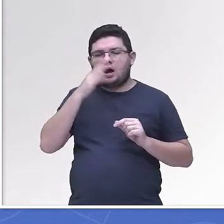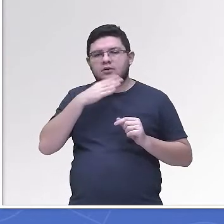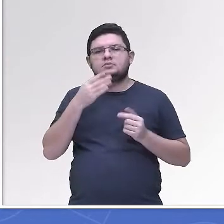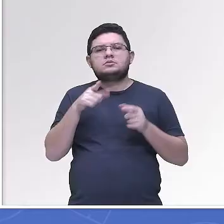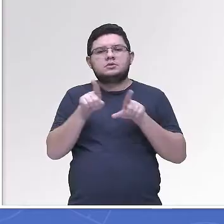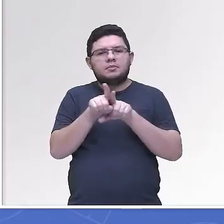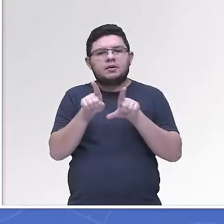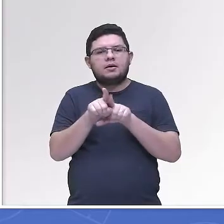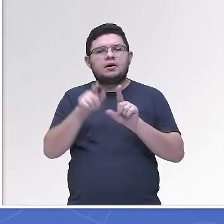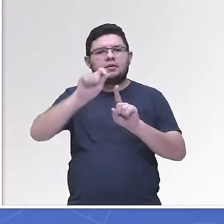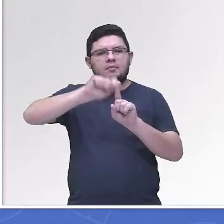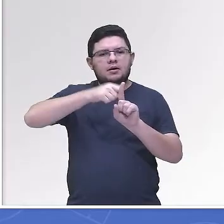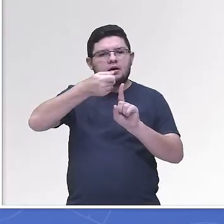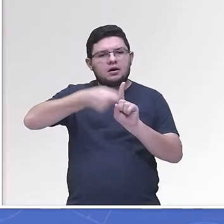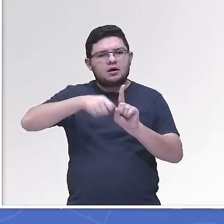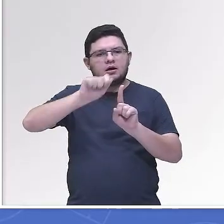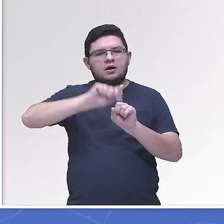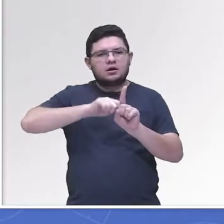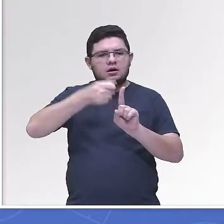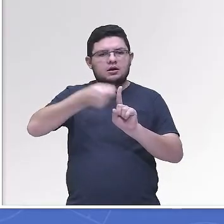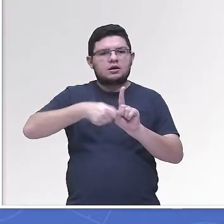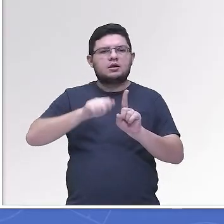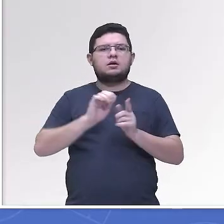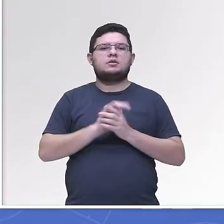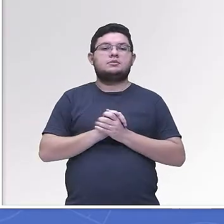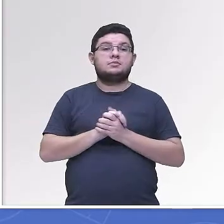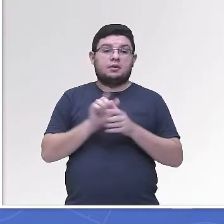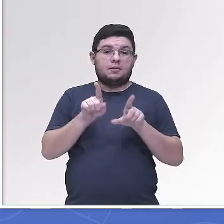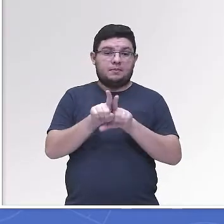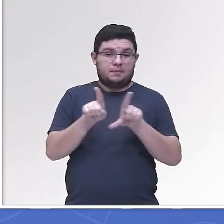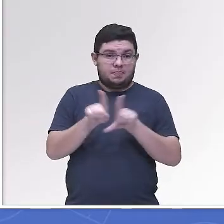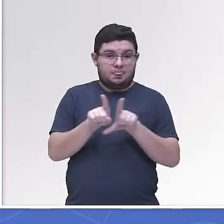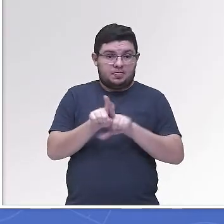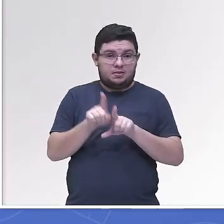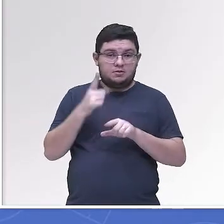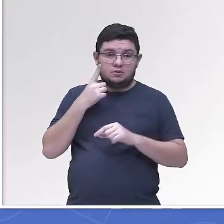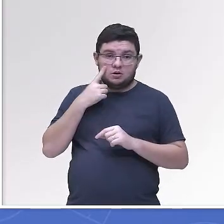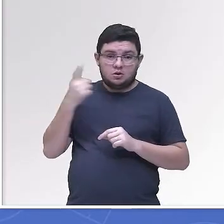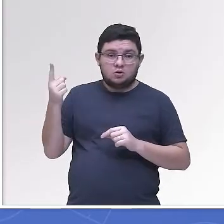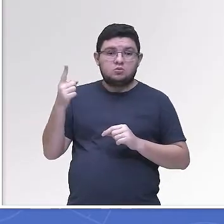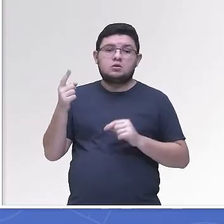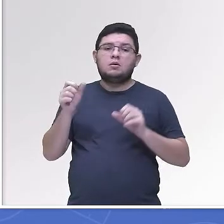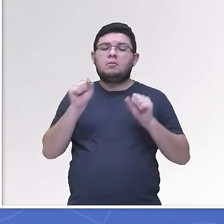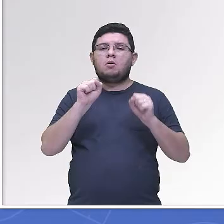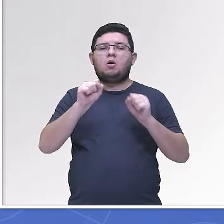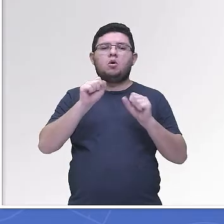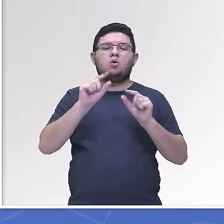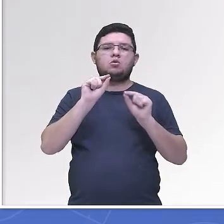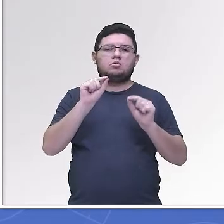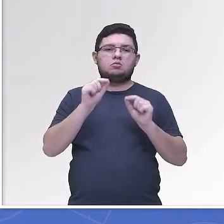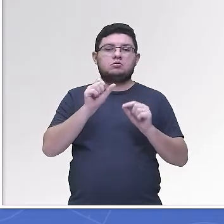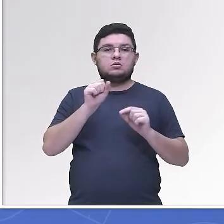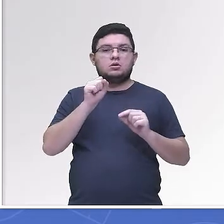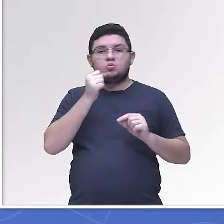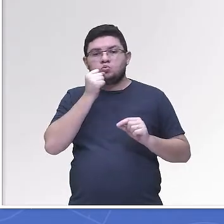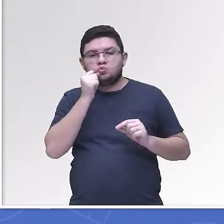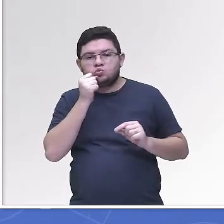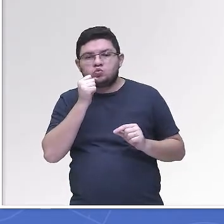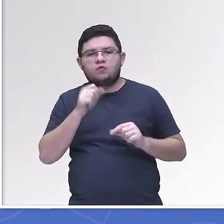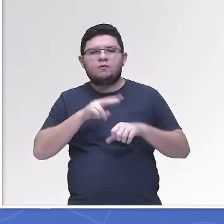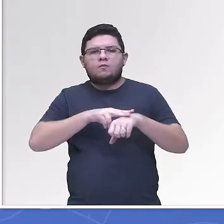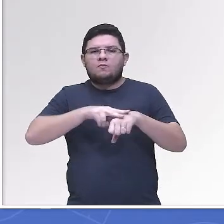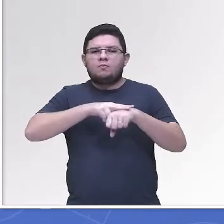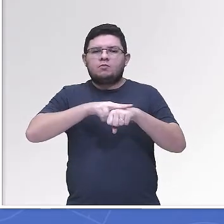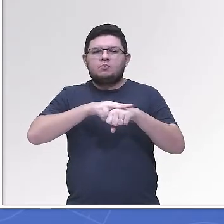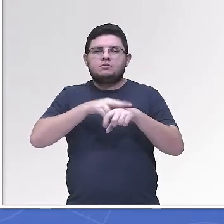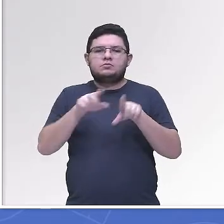organismo. Além do mais, também podem ser obtidas em suco verde, folhas verdes, muitas folhas